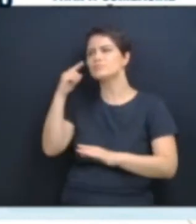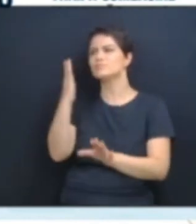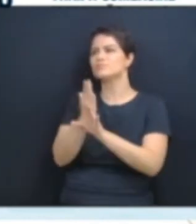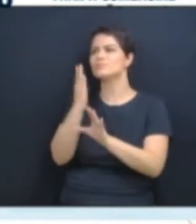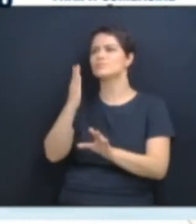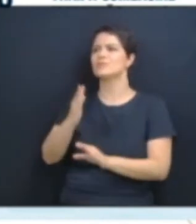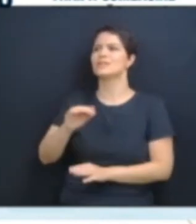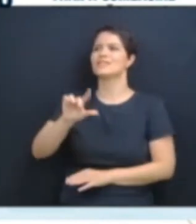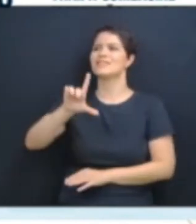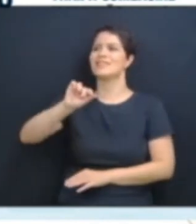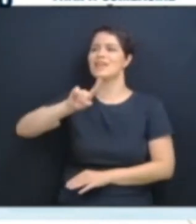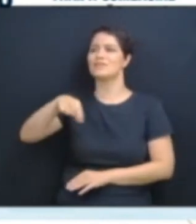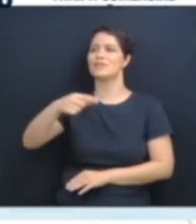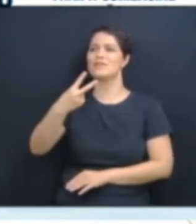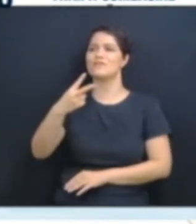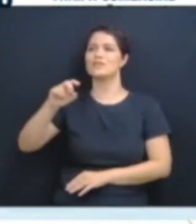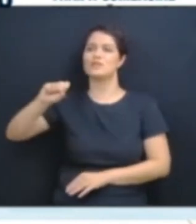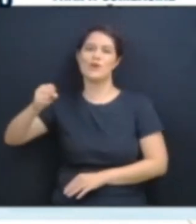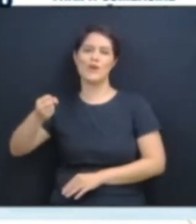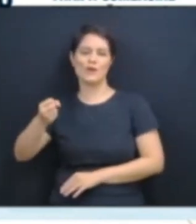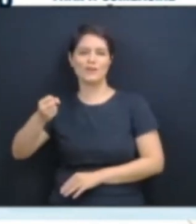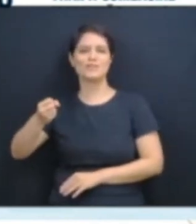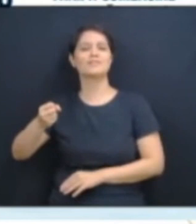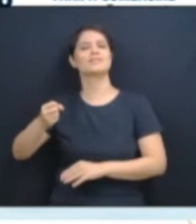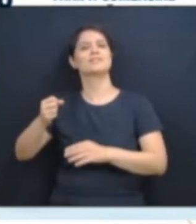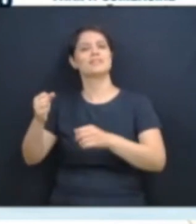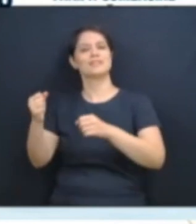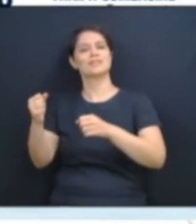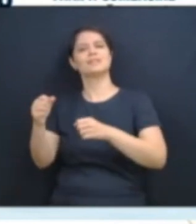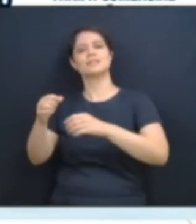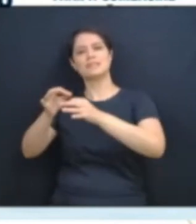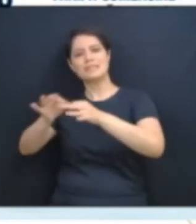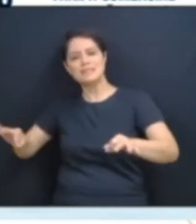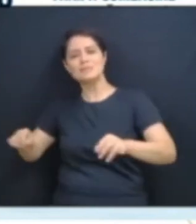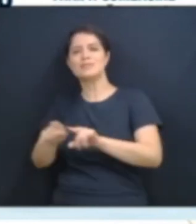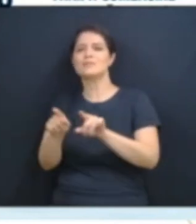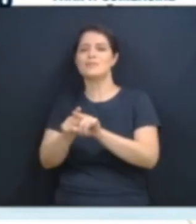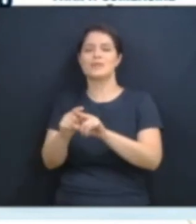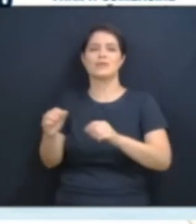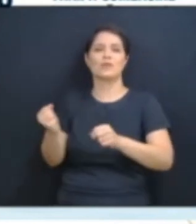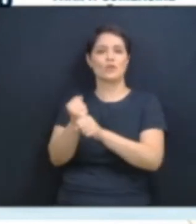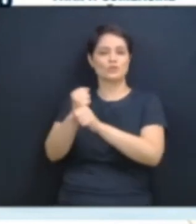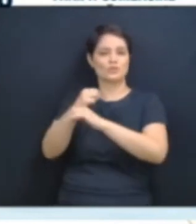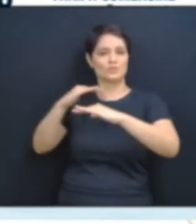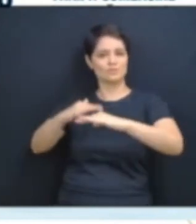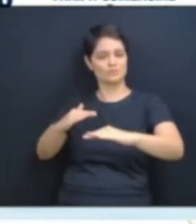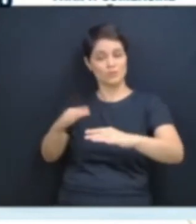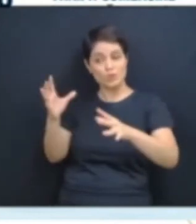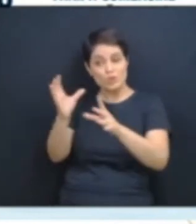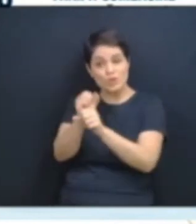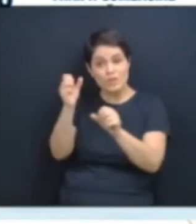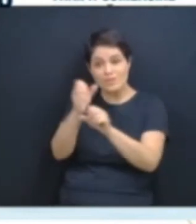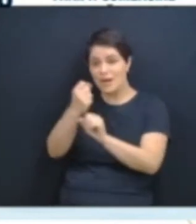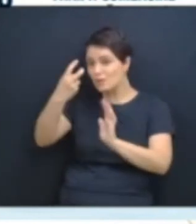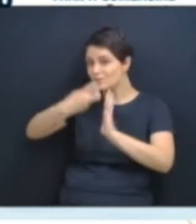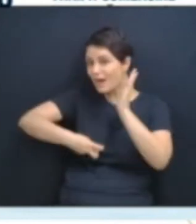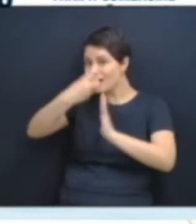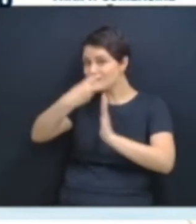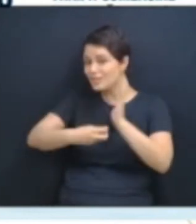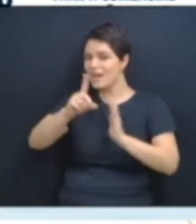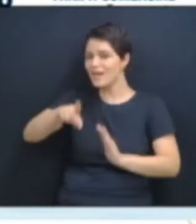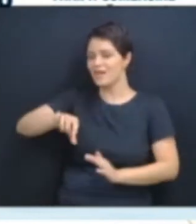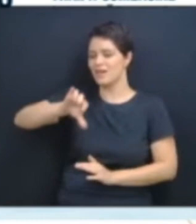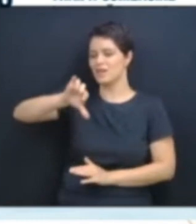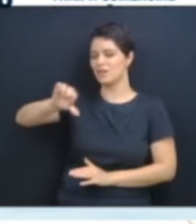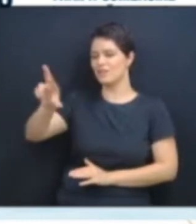degrau tarifário. Aplico os 20%, que é a base usada na reportagem, e tenho uma tarifa de R$ 9,00 na pista dupla